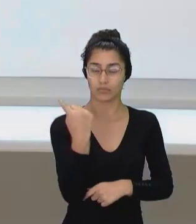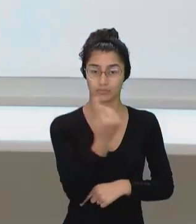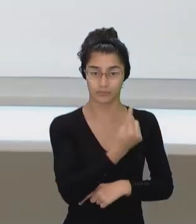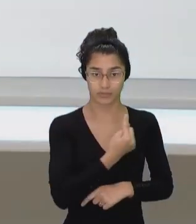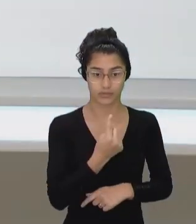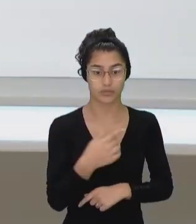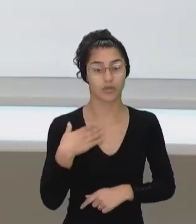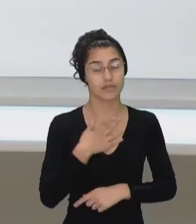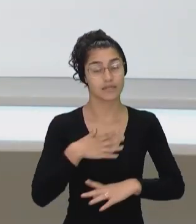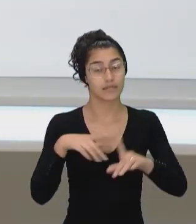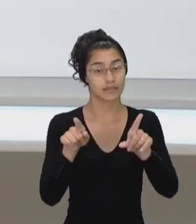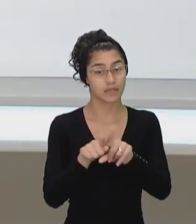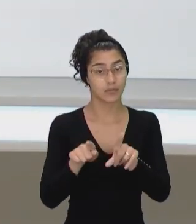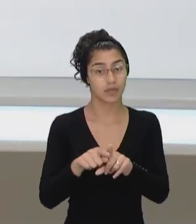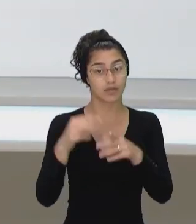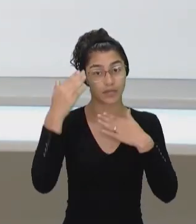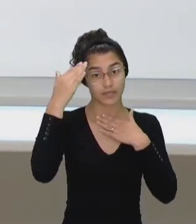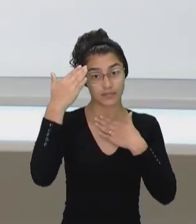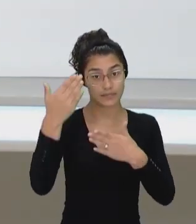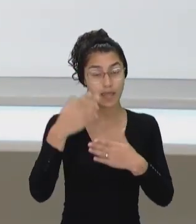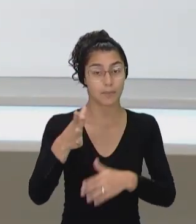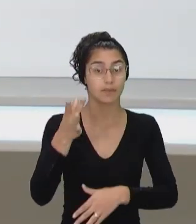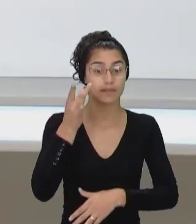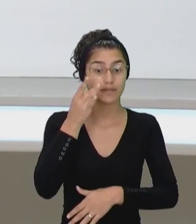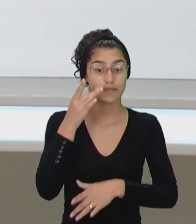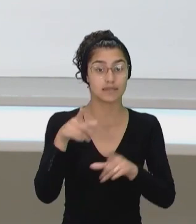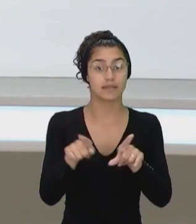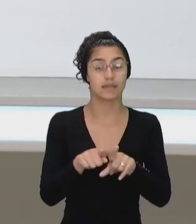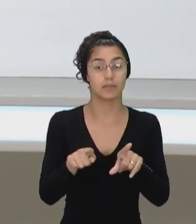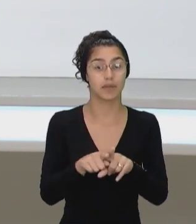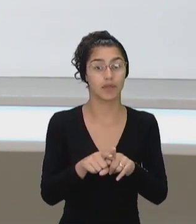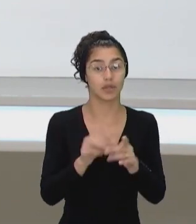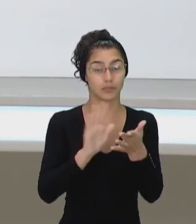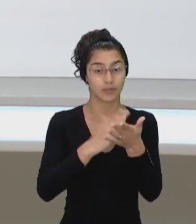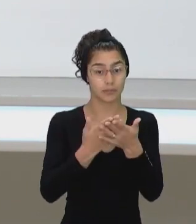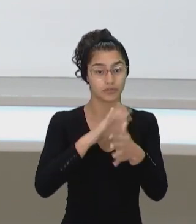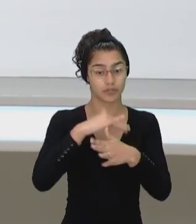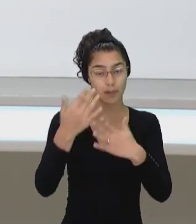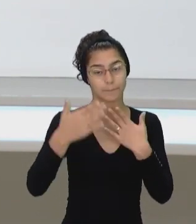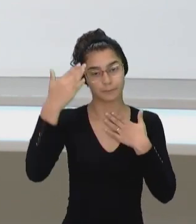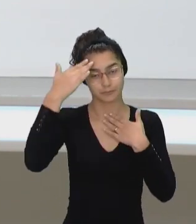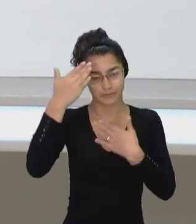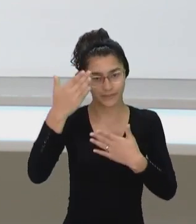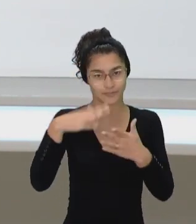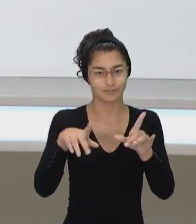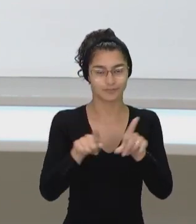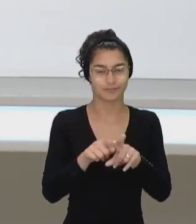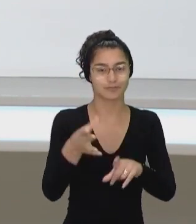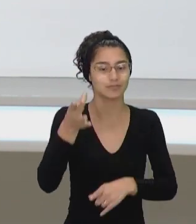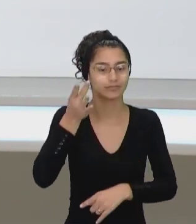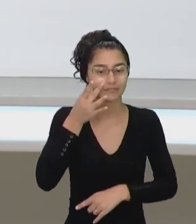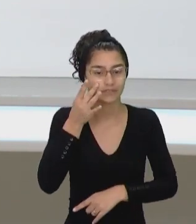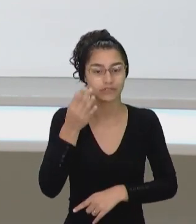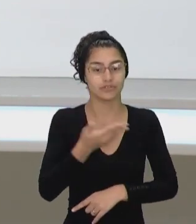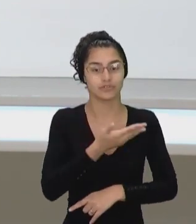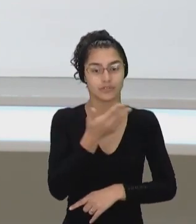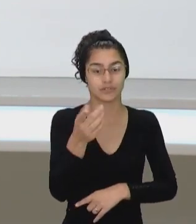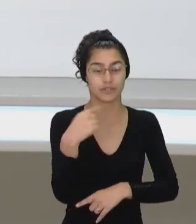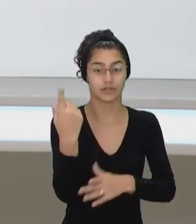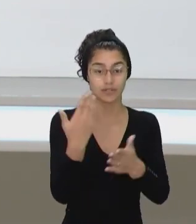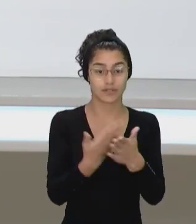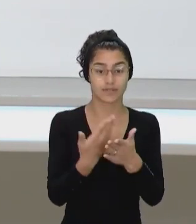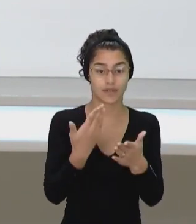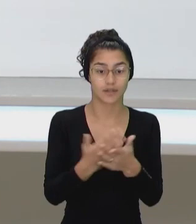gente. Gostaria também de agradecer aí a presença, né, do pessoal de Libras. Muito obrigado pela presença de vocês na